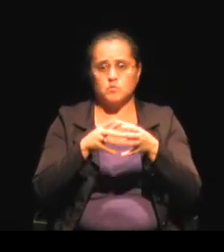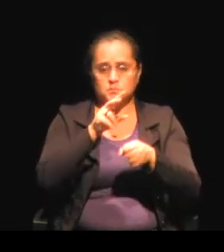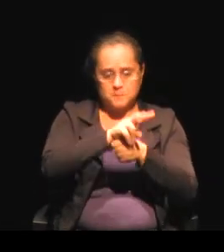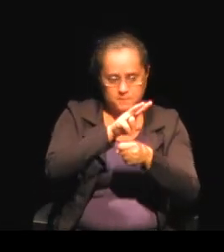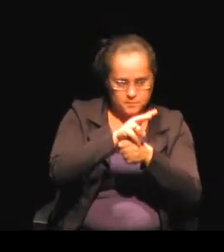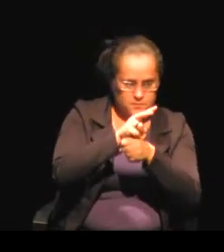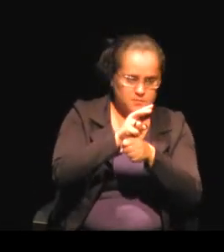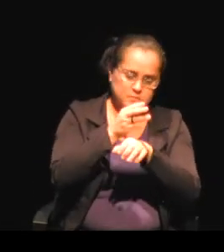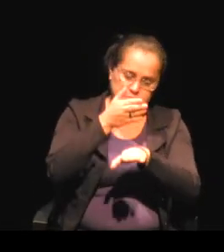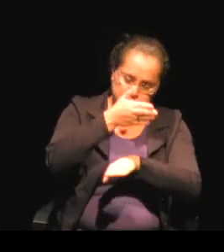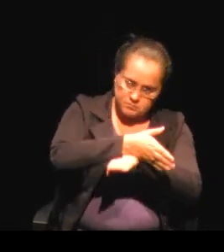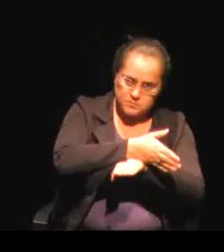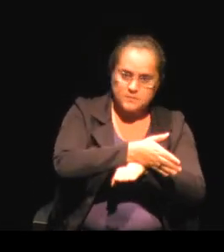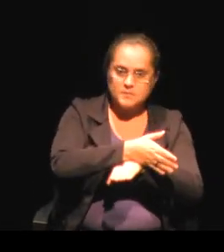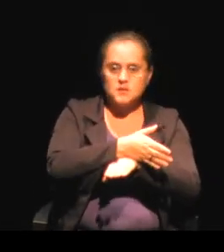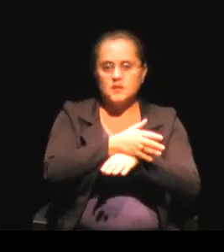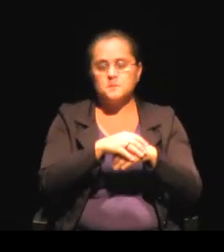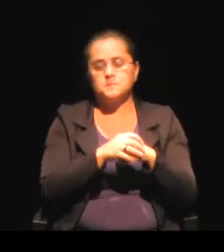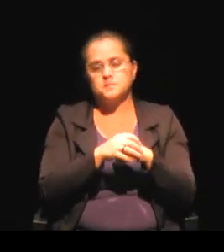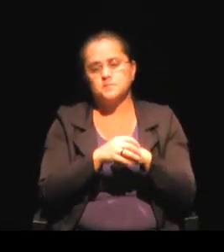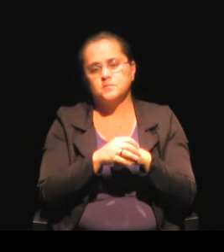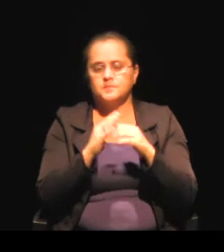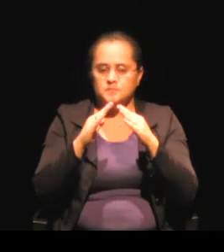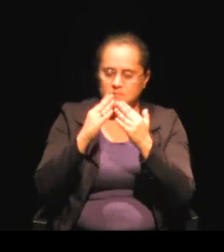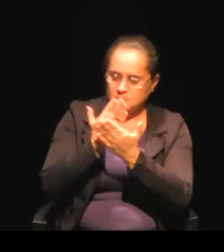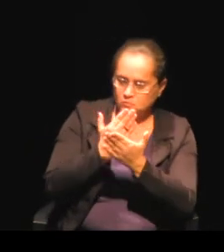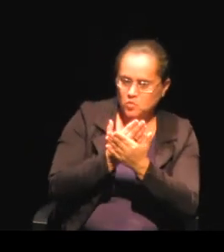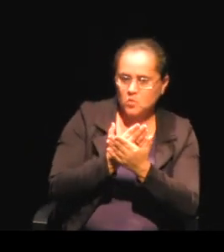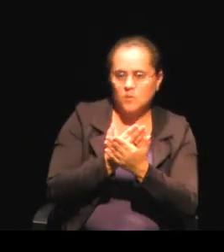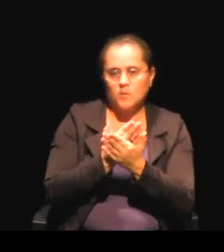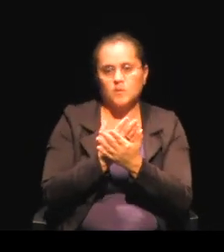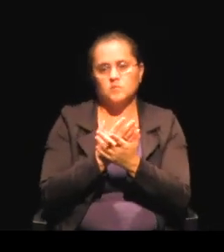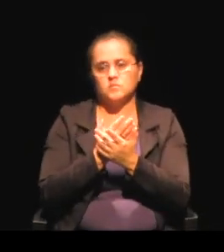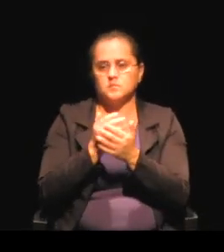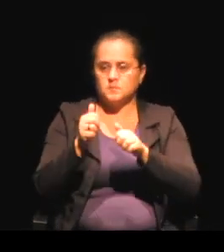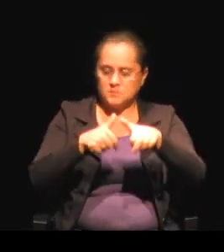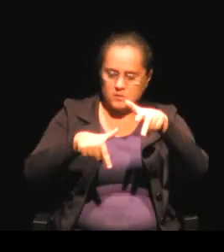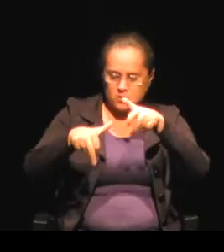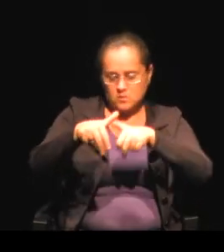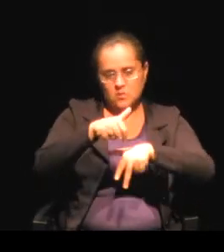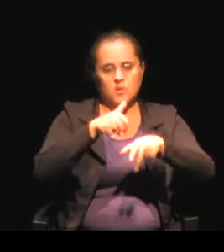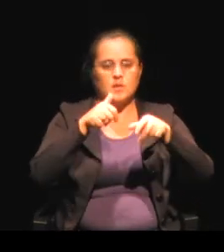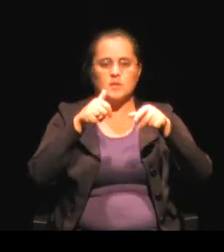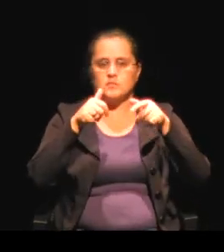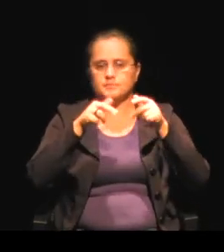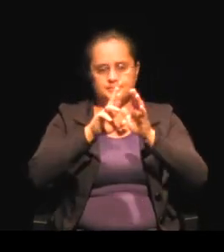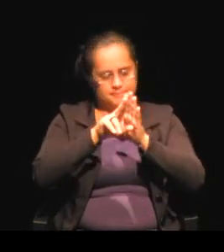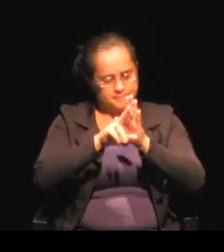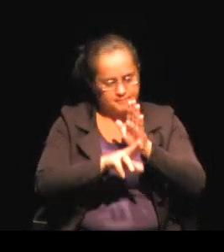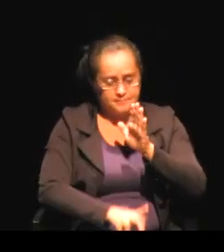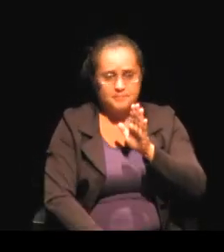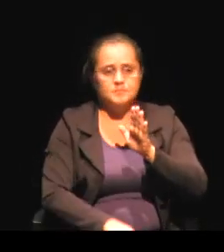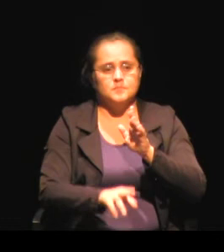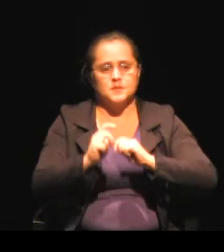coisas saírem. Então, criando aqui um vão livre na estrutura, que não é um grande esforço, imaginando que... É um grande esforço, né? Mas imaginando